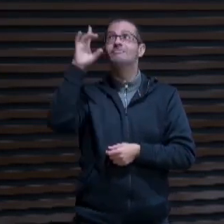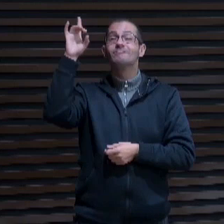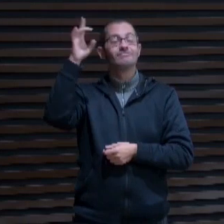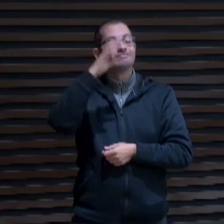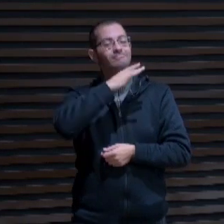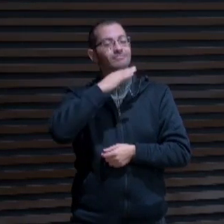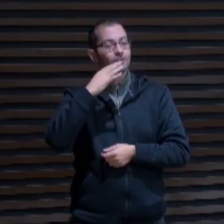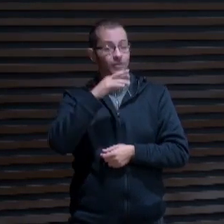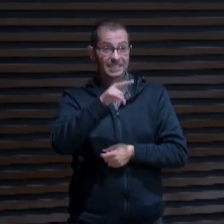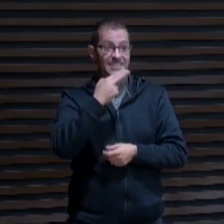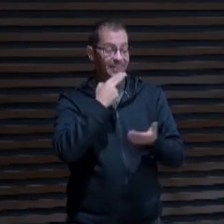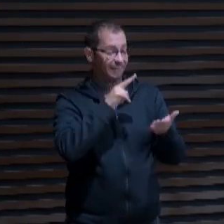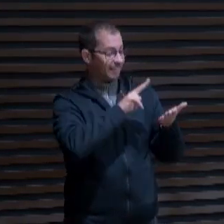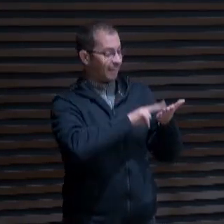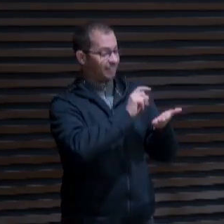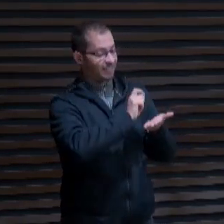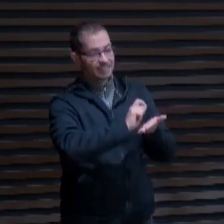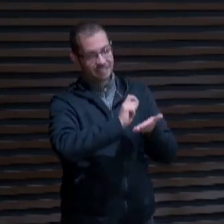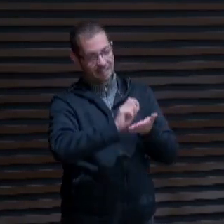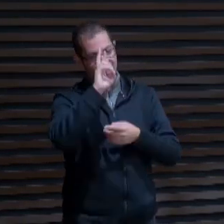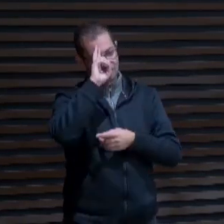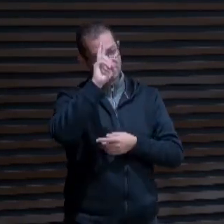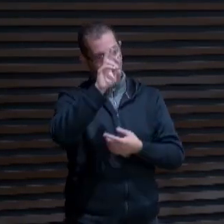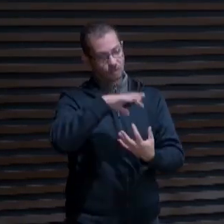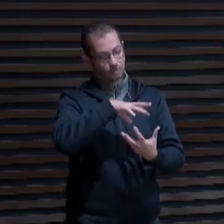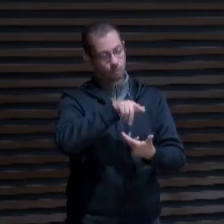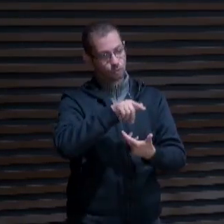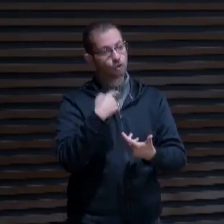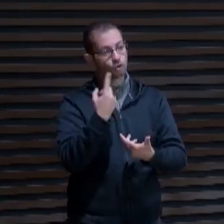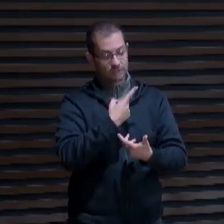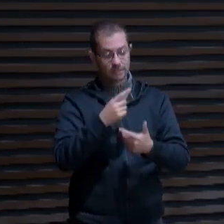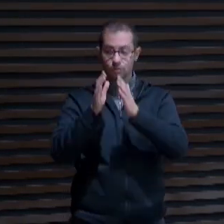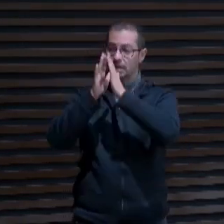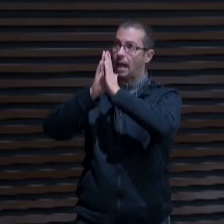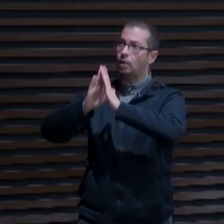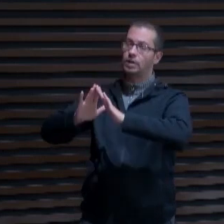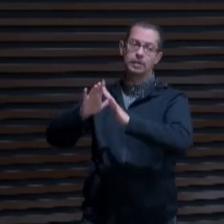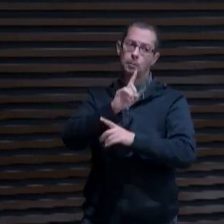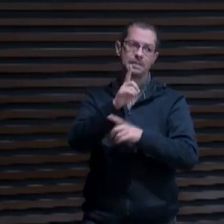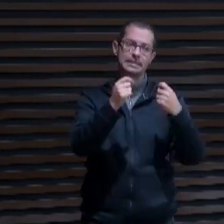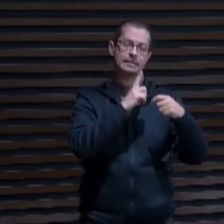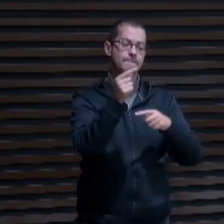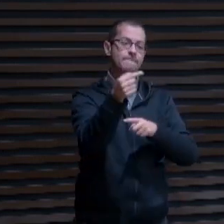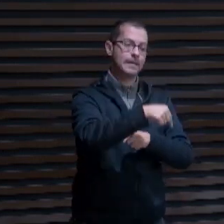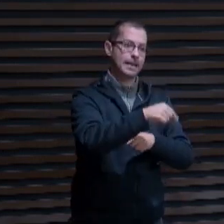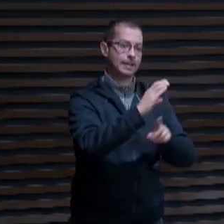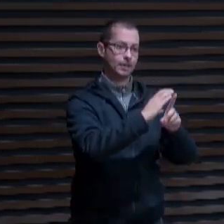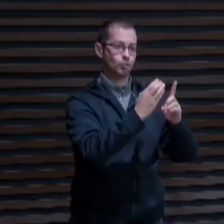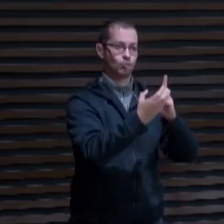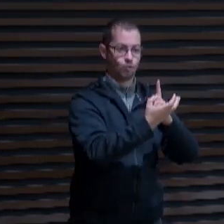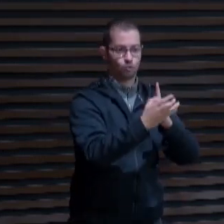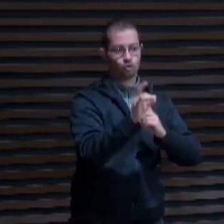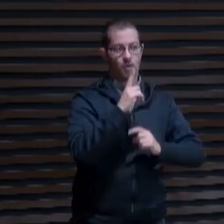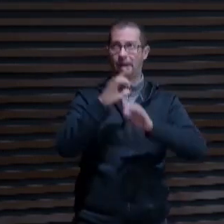mundo, nós estamos adorando ao Senhor. Não somente quando nós nos encontramos, mas em todos os dias. Portanto,